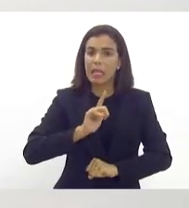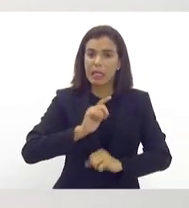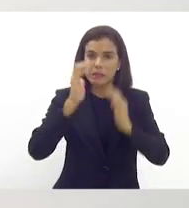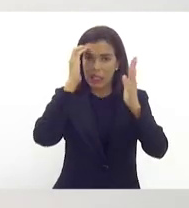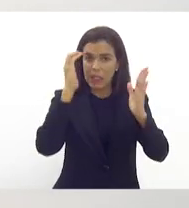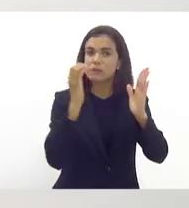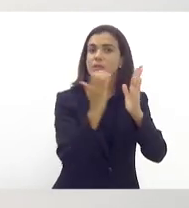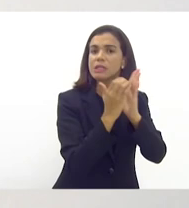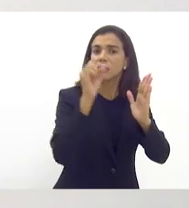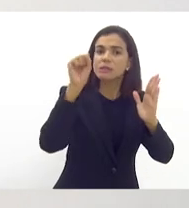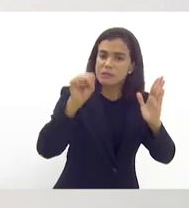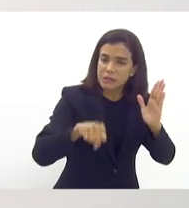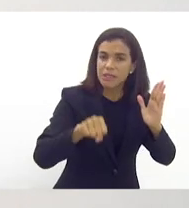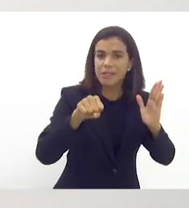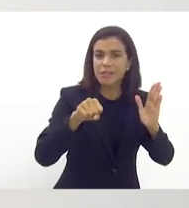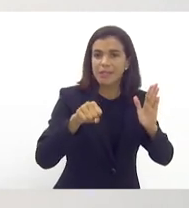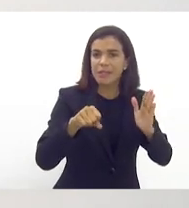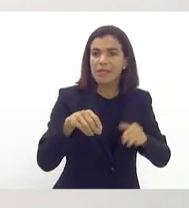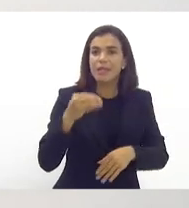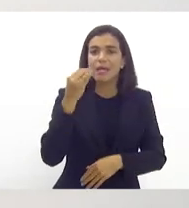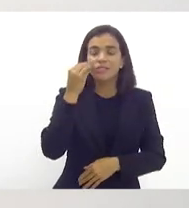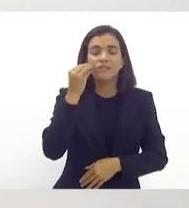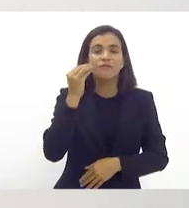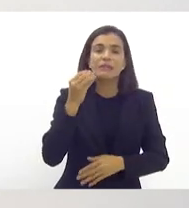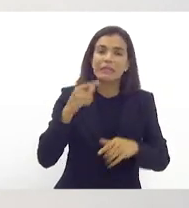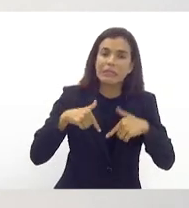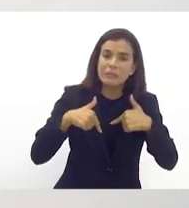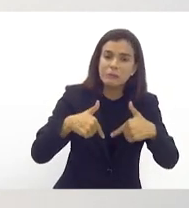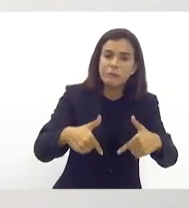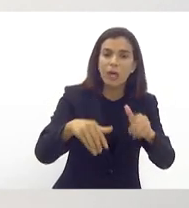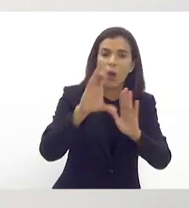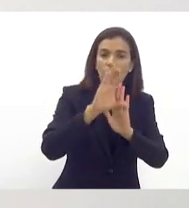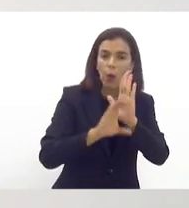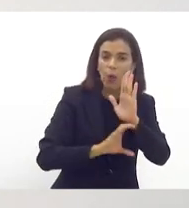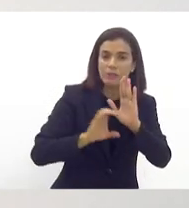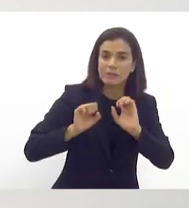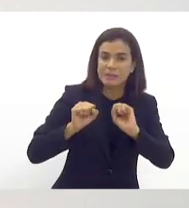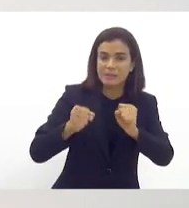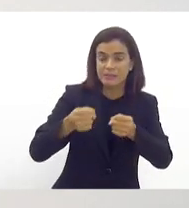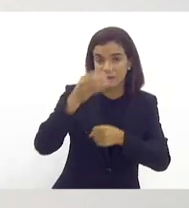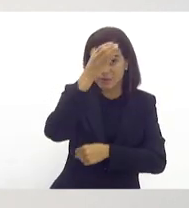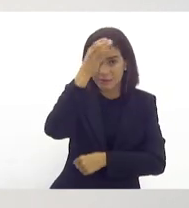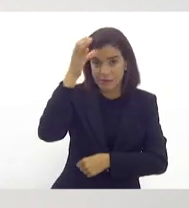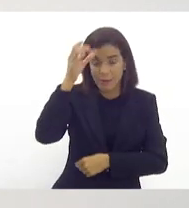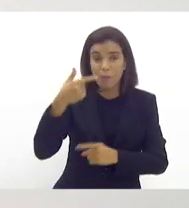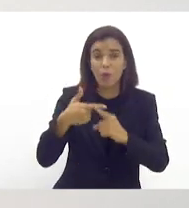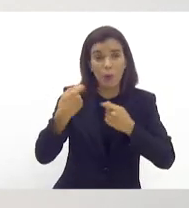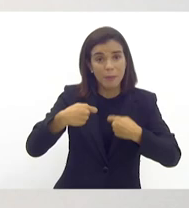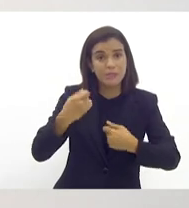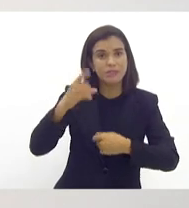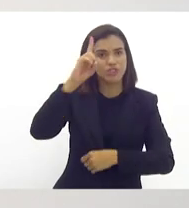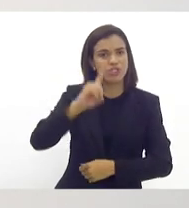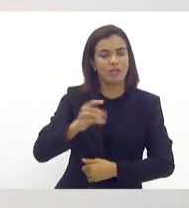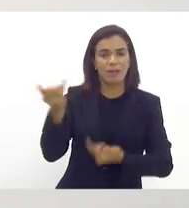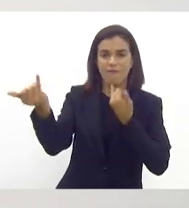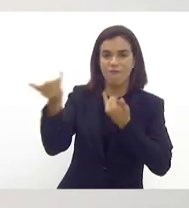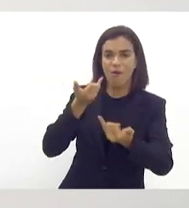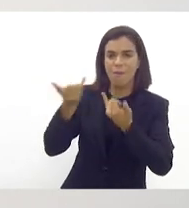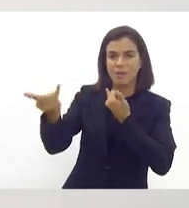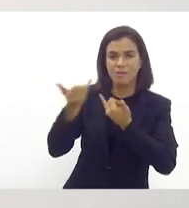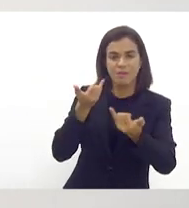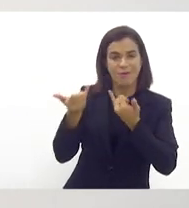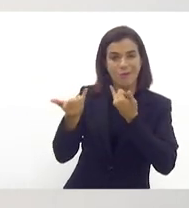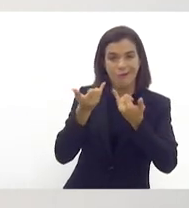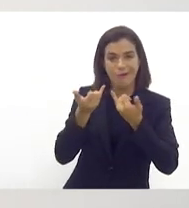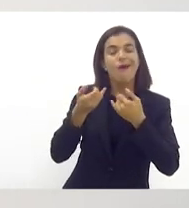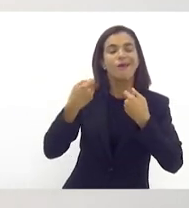cumprida e a gente vai tentando aplicar o código de defesa do consumidor porque você tem que ter ciência informação parece que isso não é claro